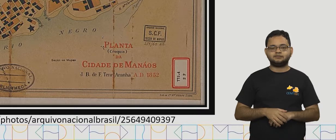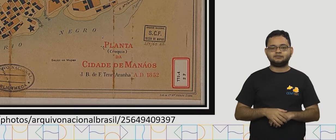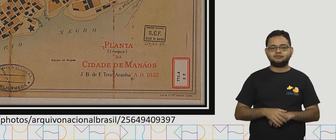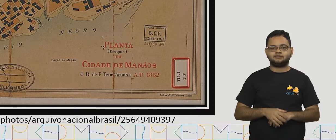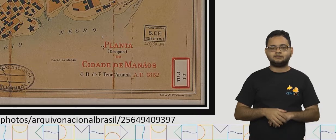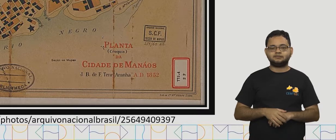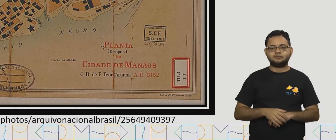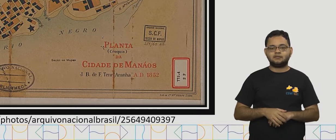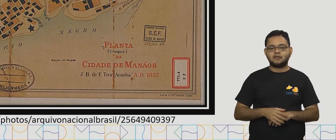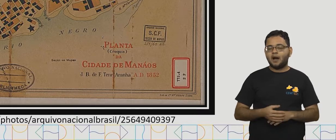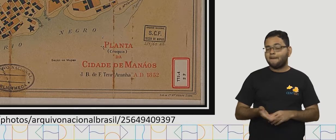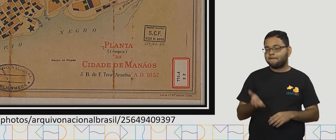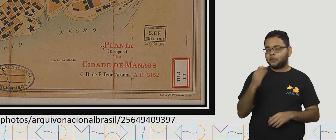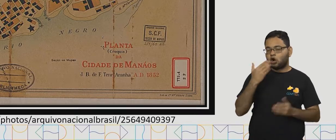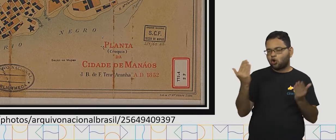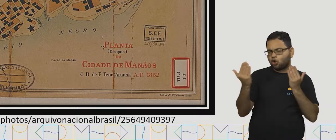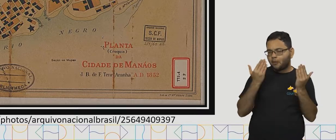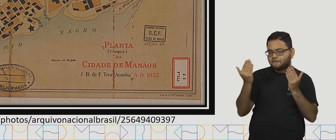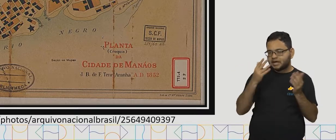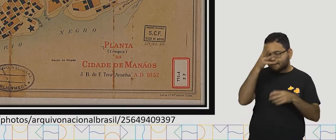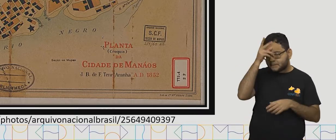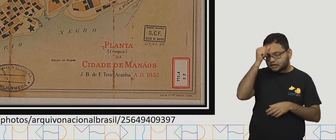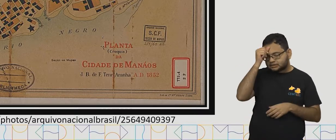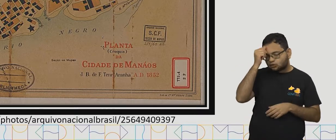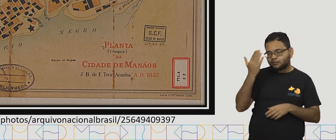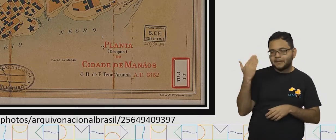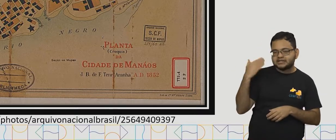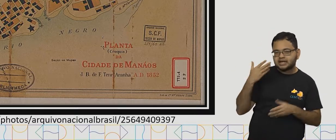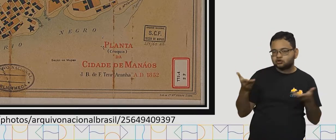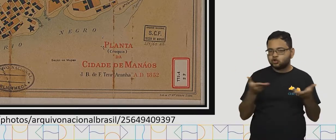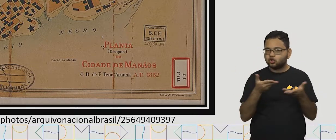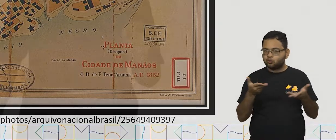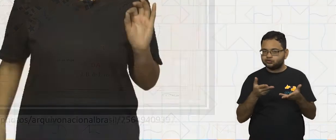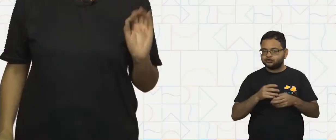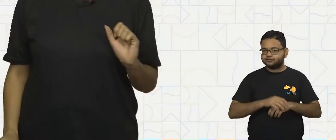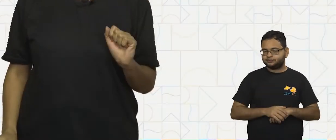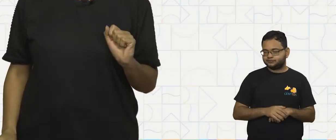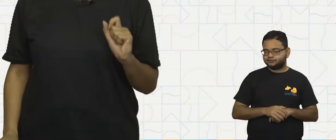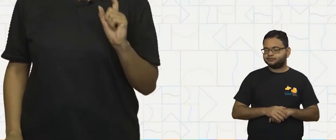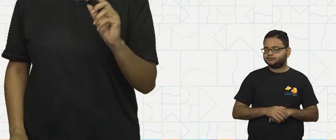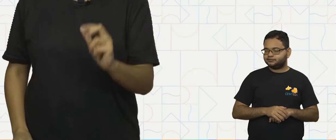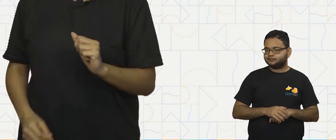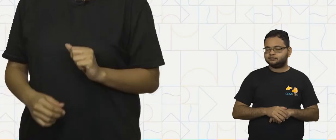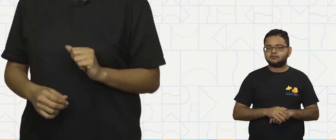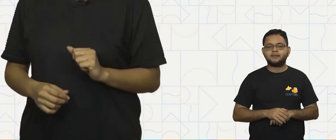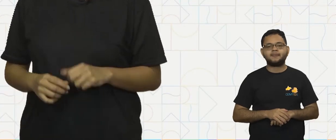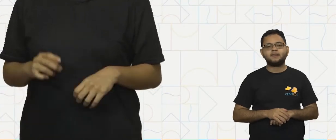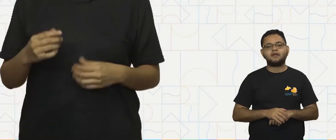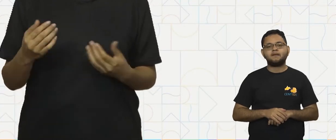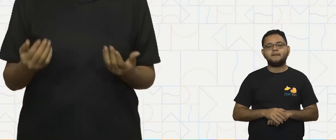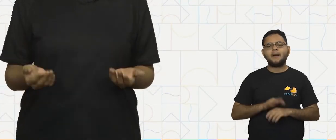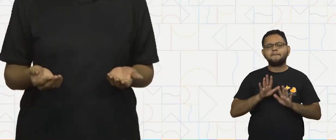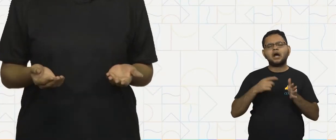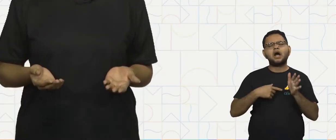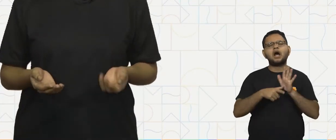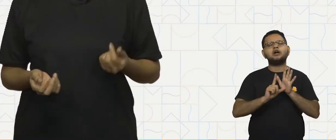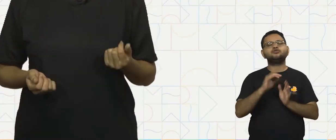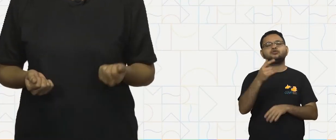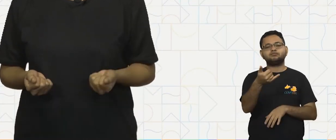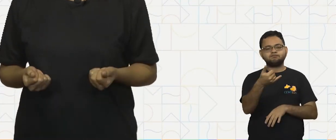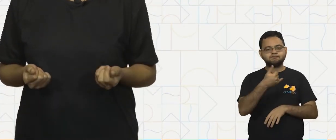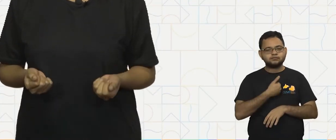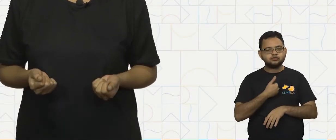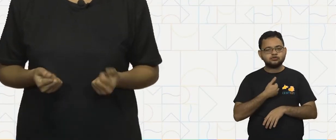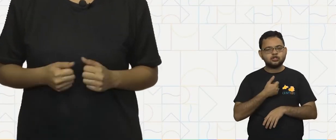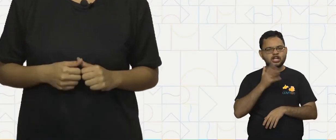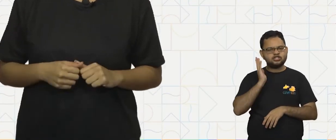o crescimento de Manaus ao longo dos anos com as imagens de satélite? Antes, conte-me, você alguma vez já